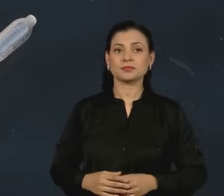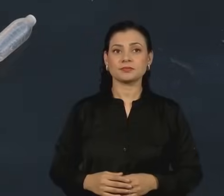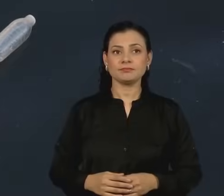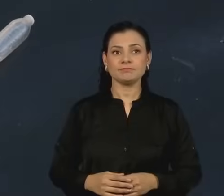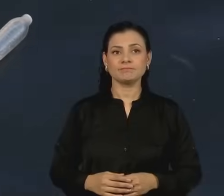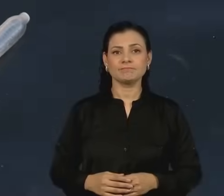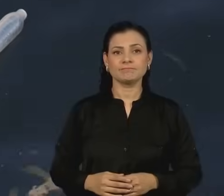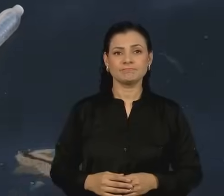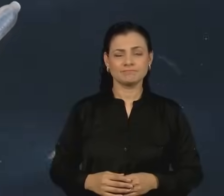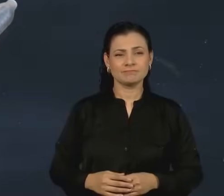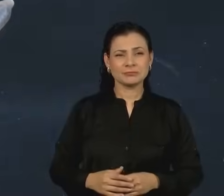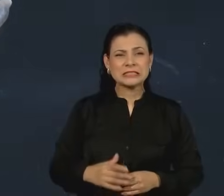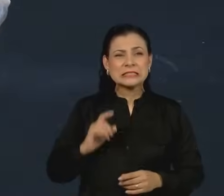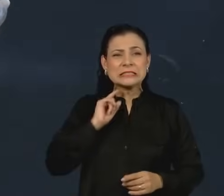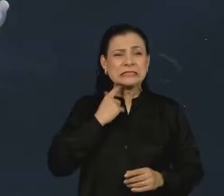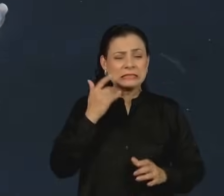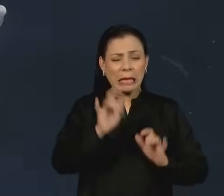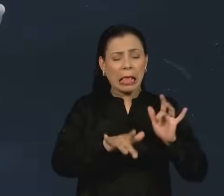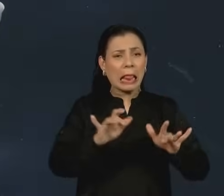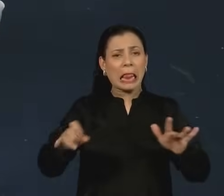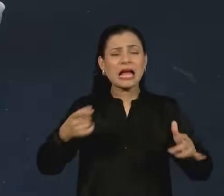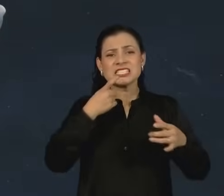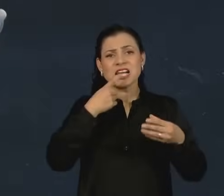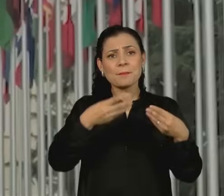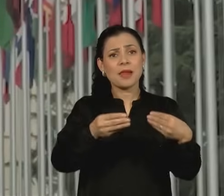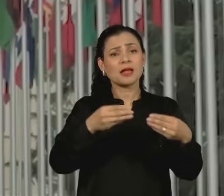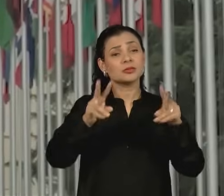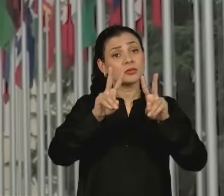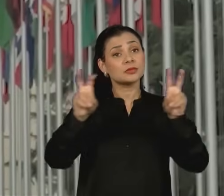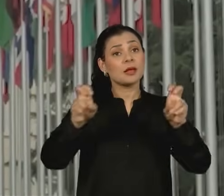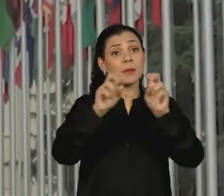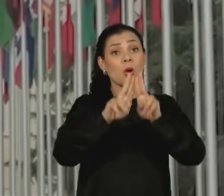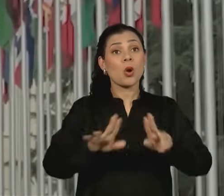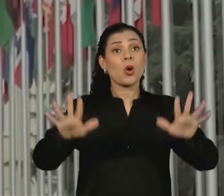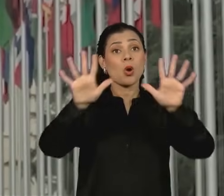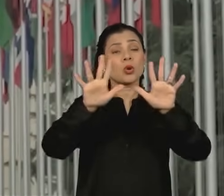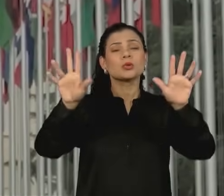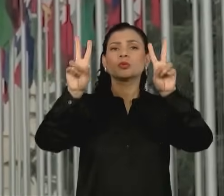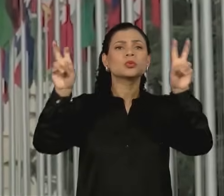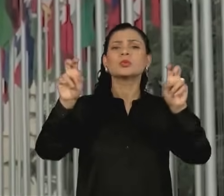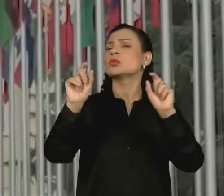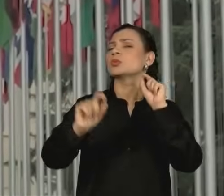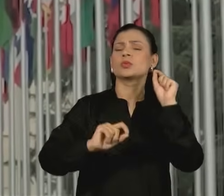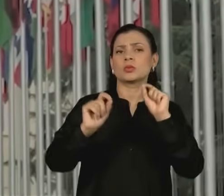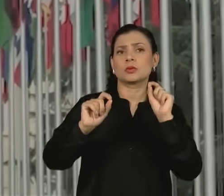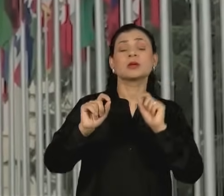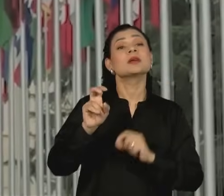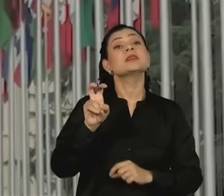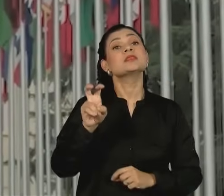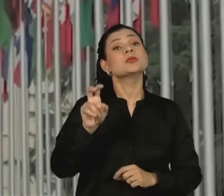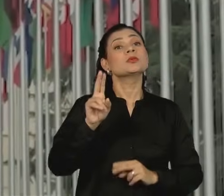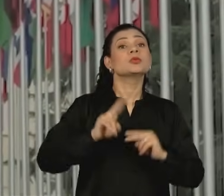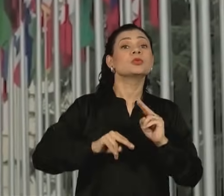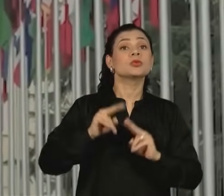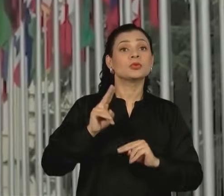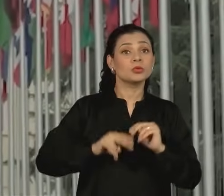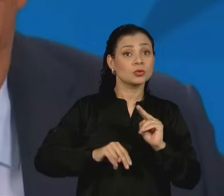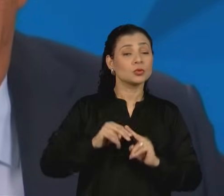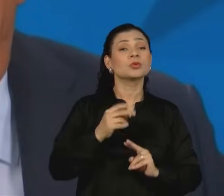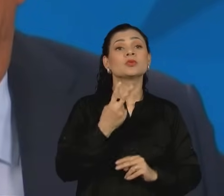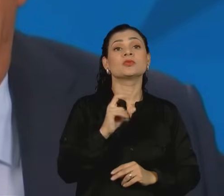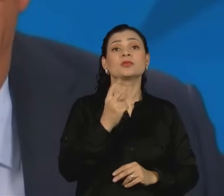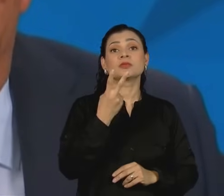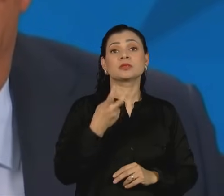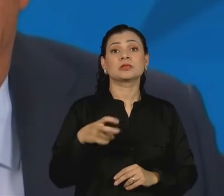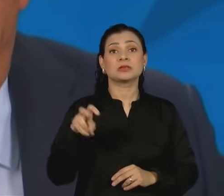O combate à poluição por plástico foi o tema escolhido pela ONU para celebrar o 5 de junho de 2025,